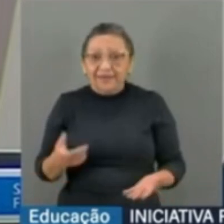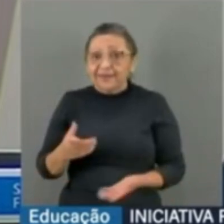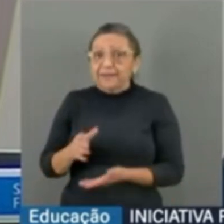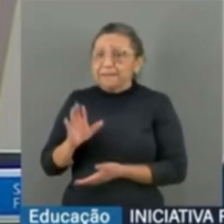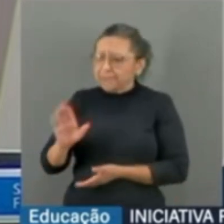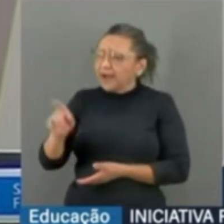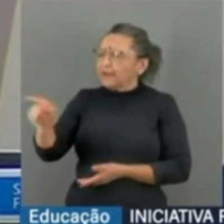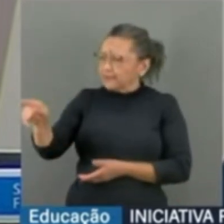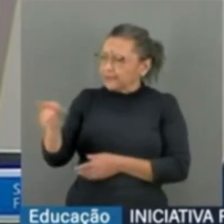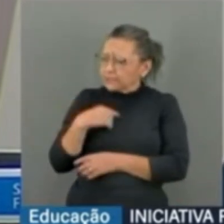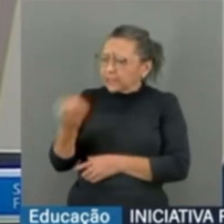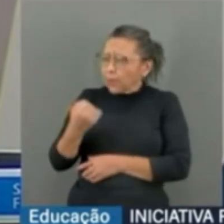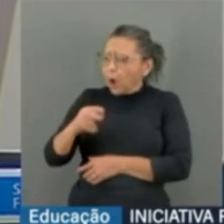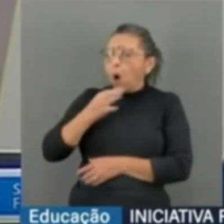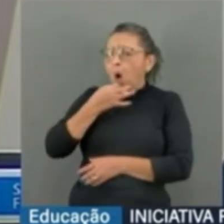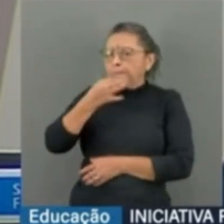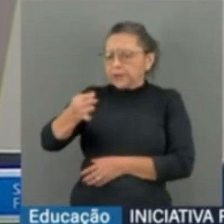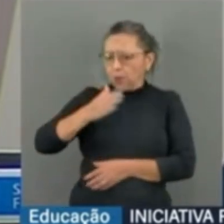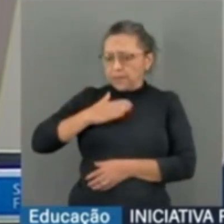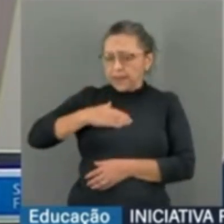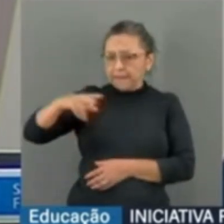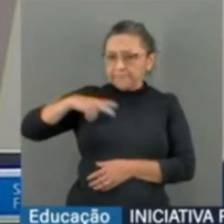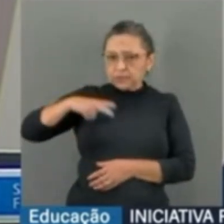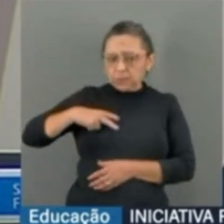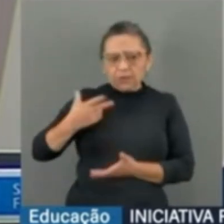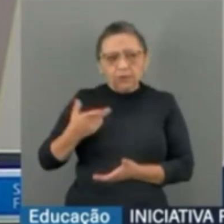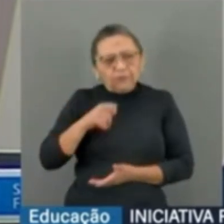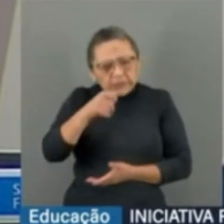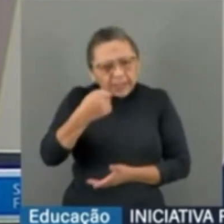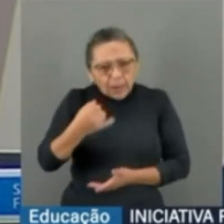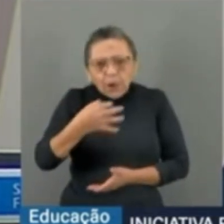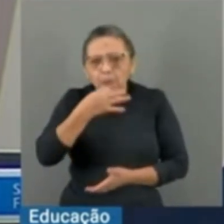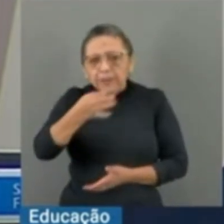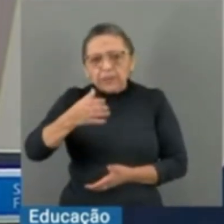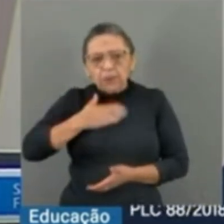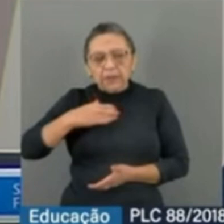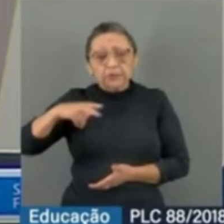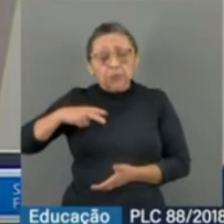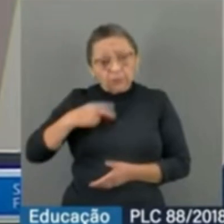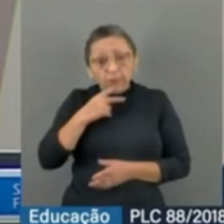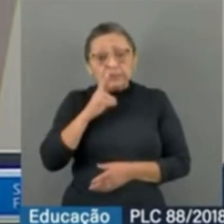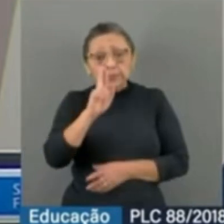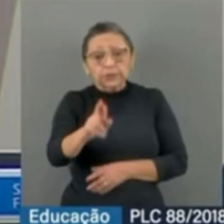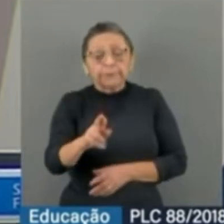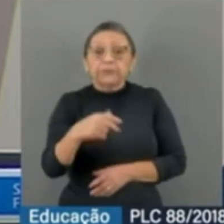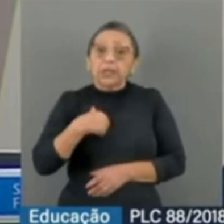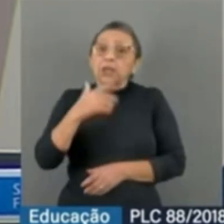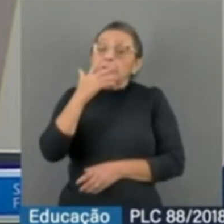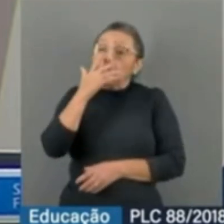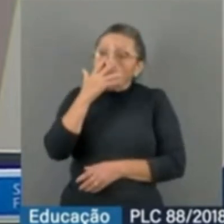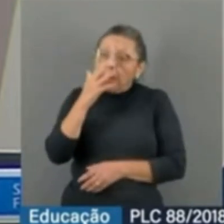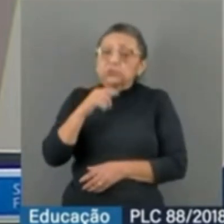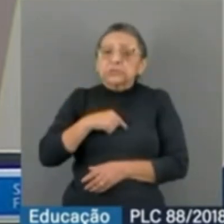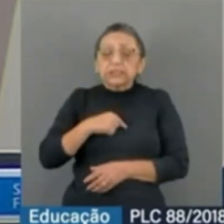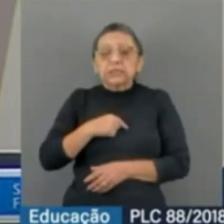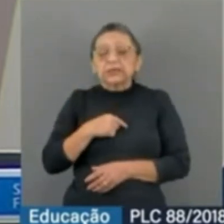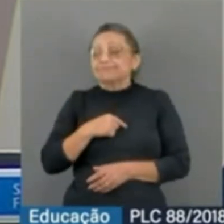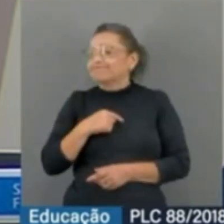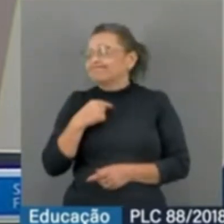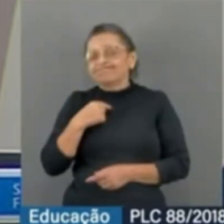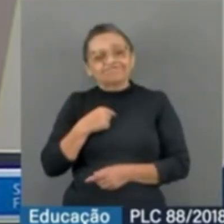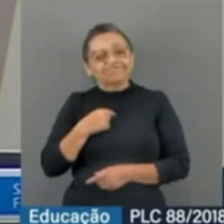quer uma opinião pessoal. Vossa Excelência quer uma opinião pessoal. Vou dar uma opinião pessoal. Acho que seria tremendamente